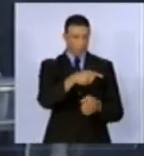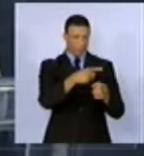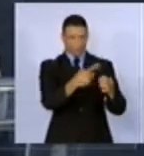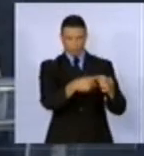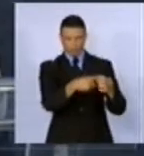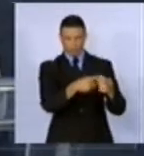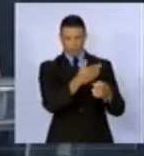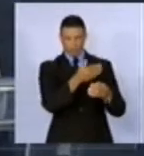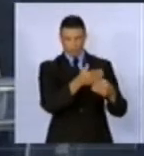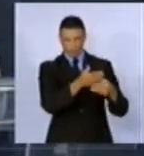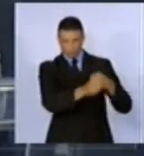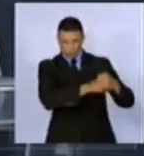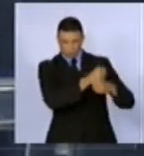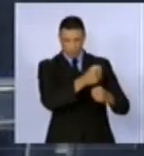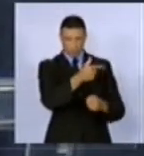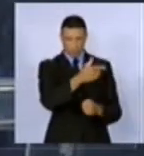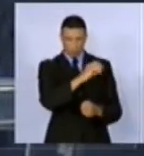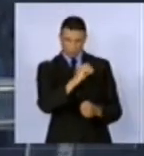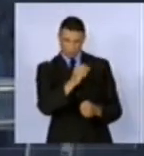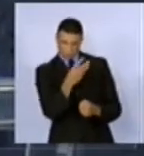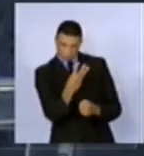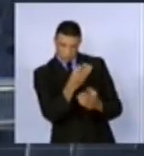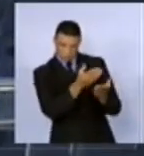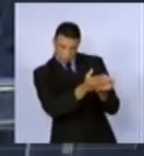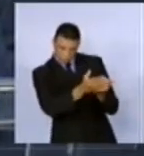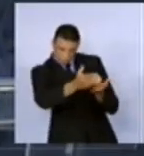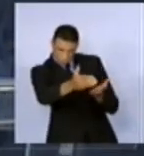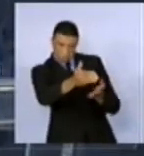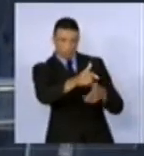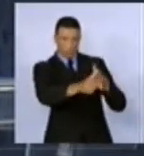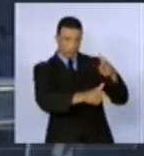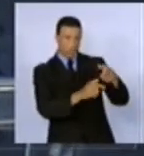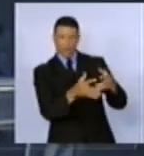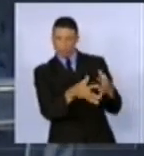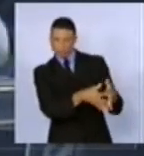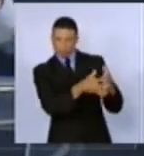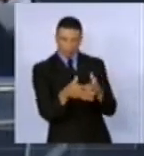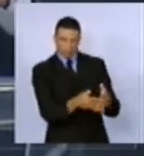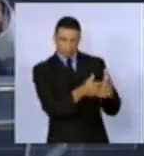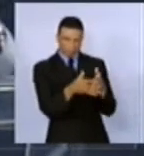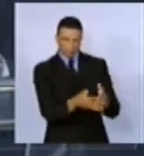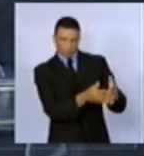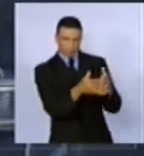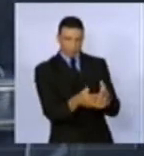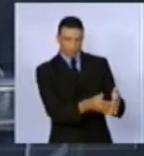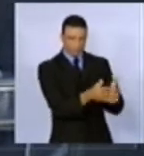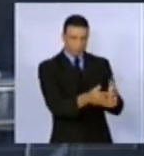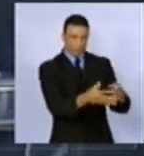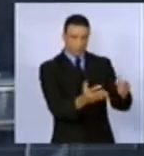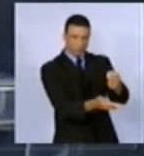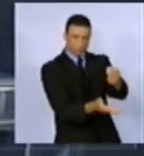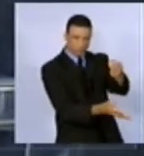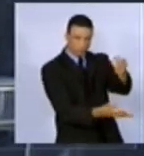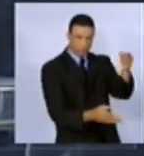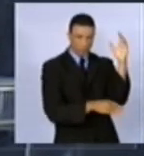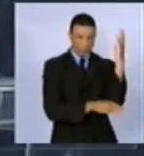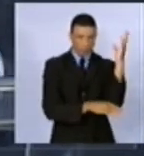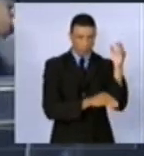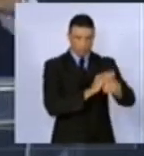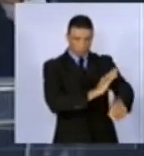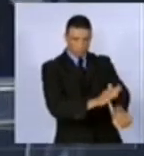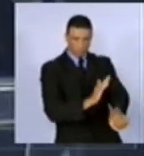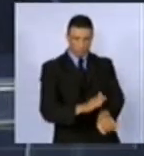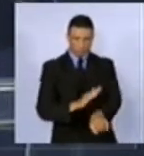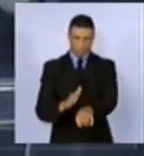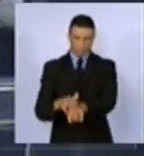cana partir de dois mil e três Então já entrou com Tom a prática de mecanização a gente também vê que houve grande avanço aqui